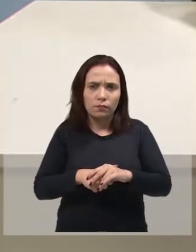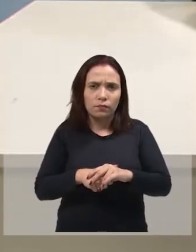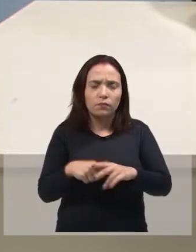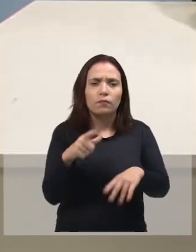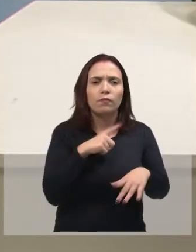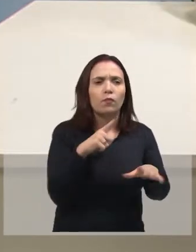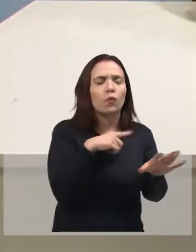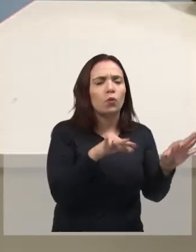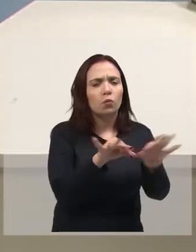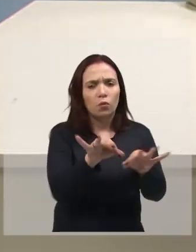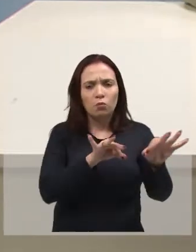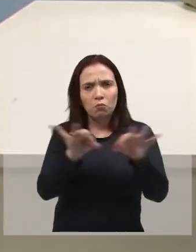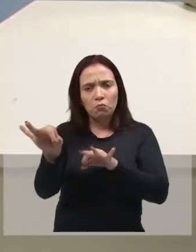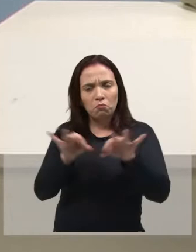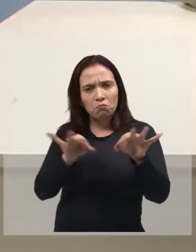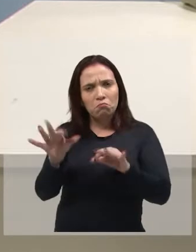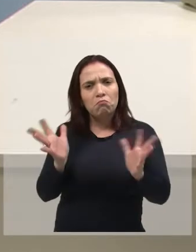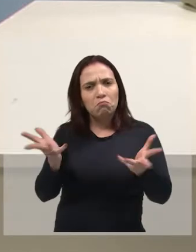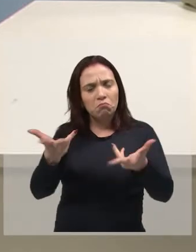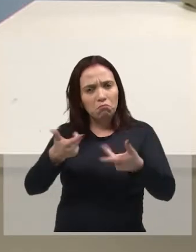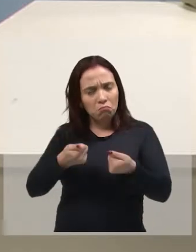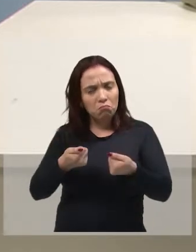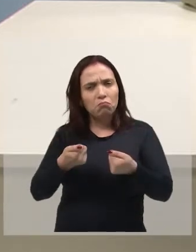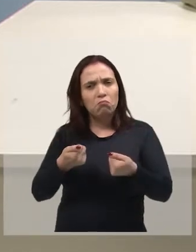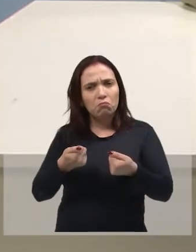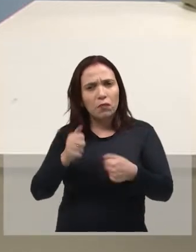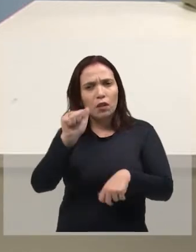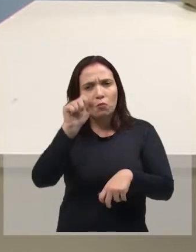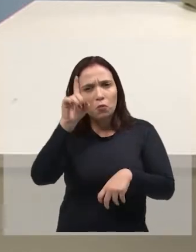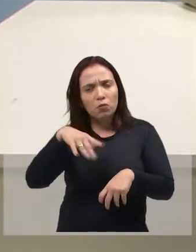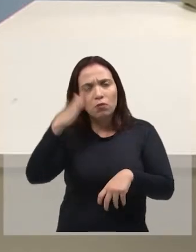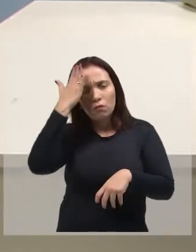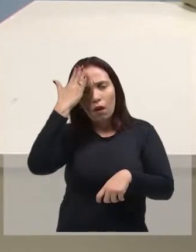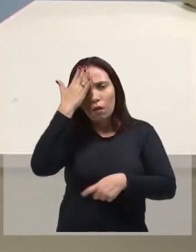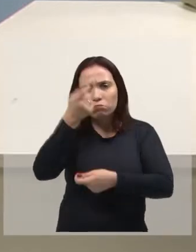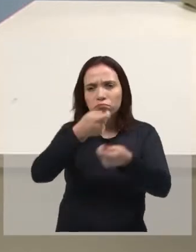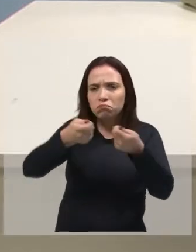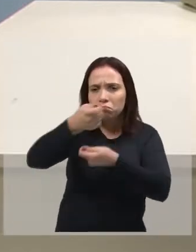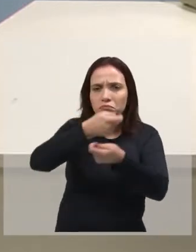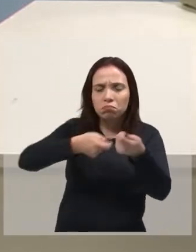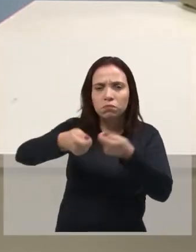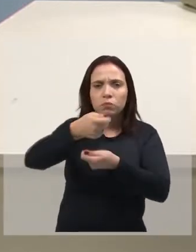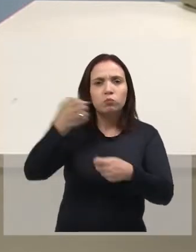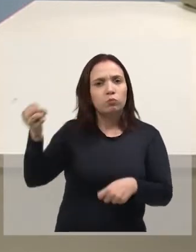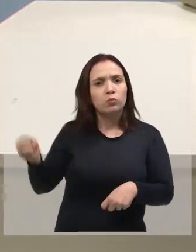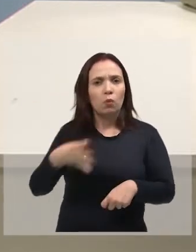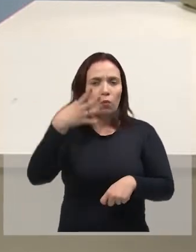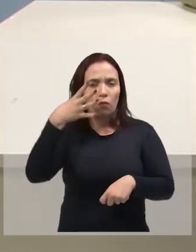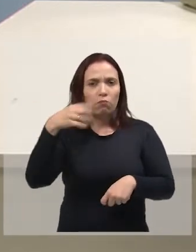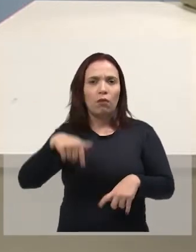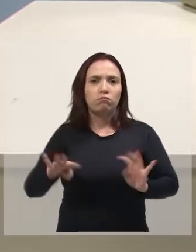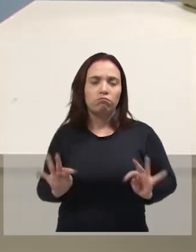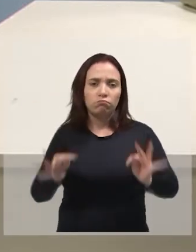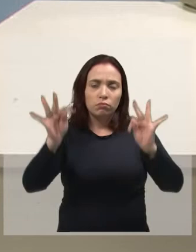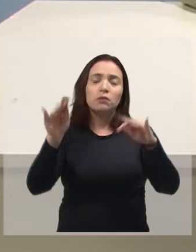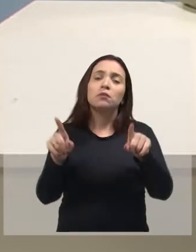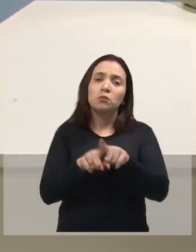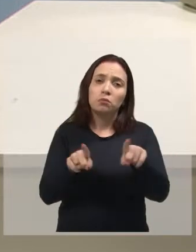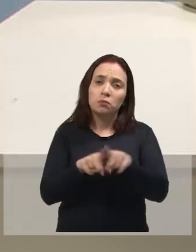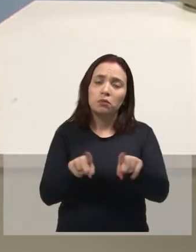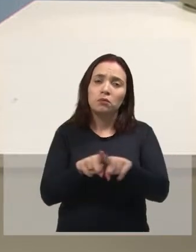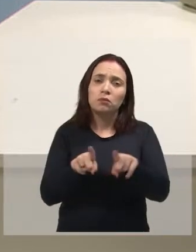se postado, uma postura realmente de administração moderna, né? E